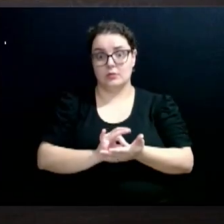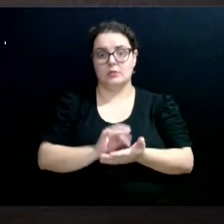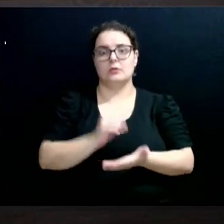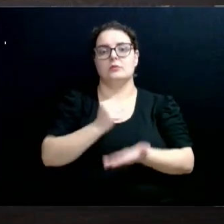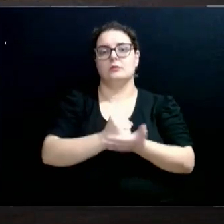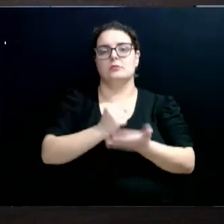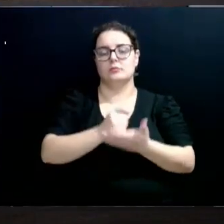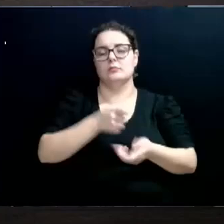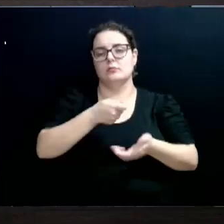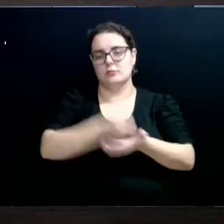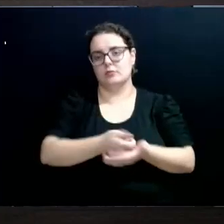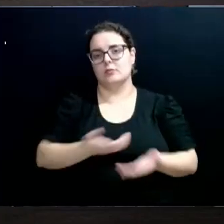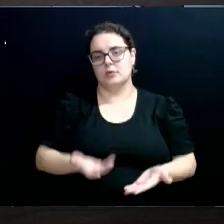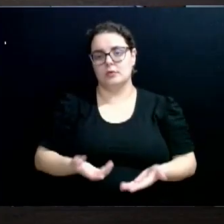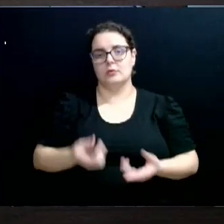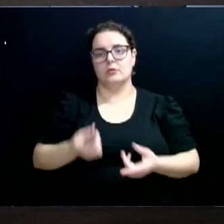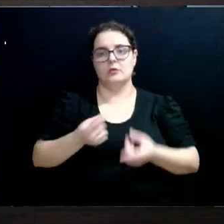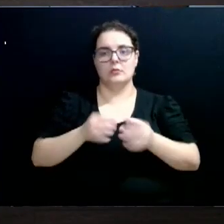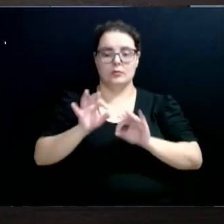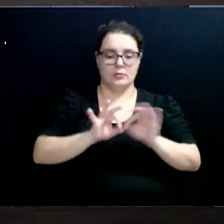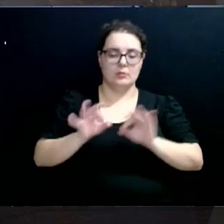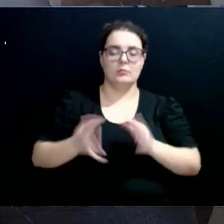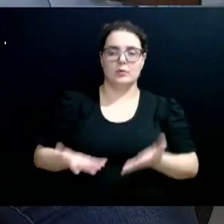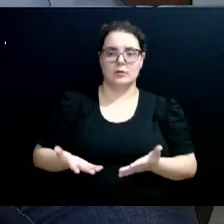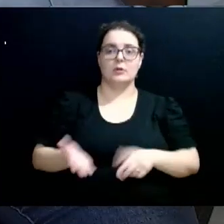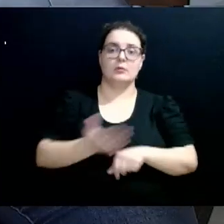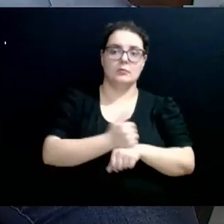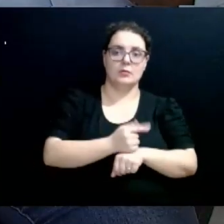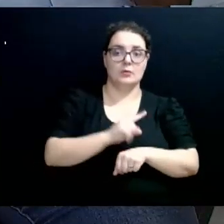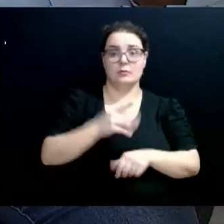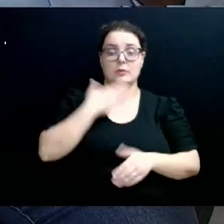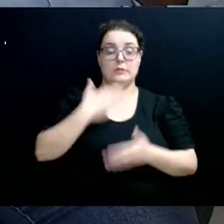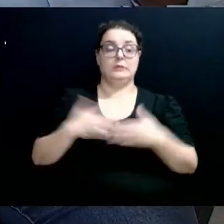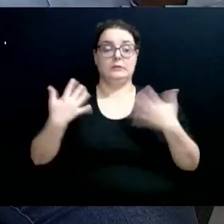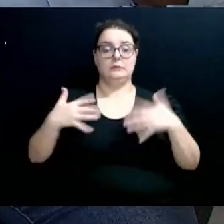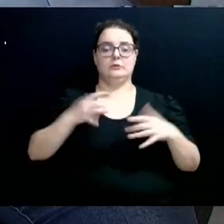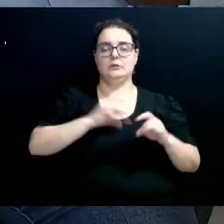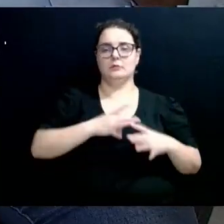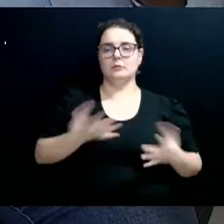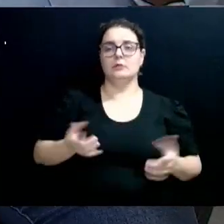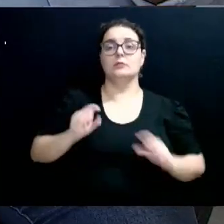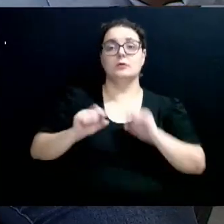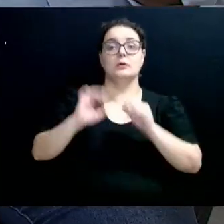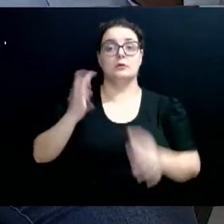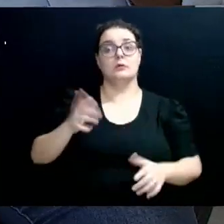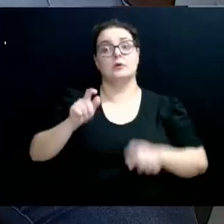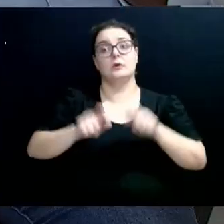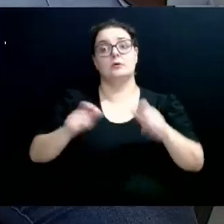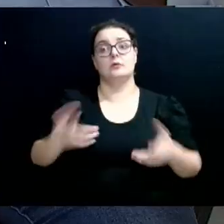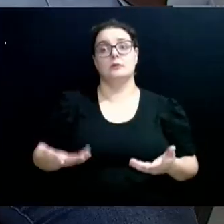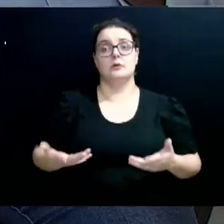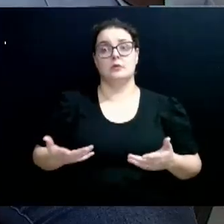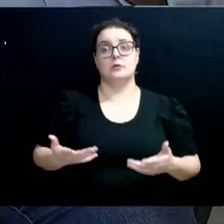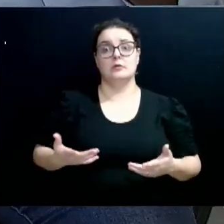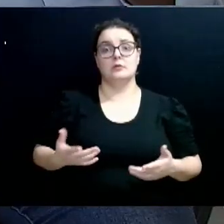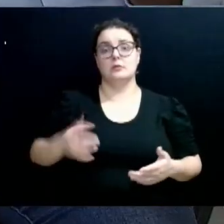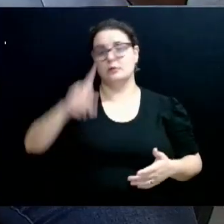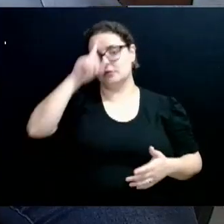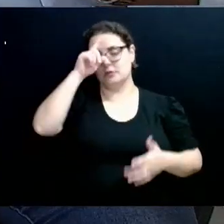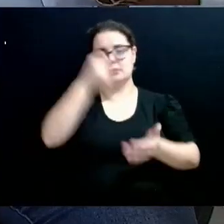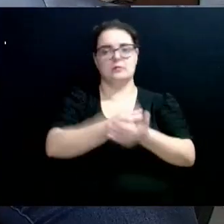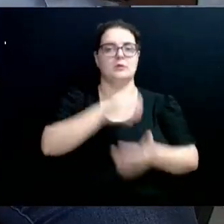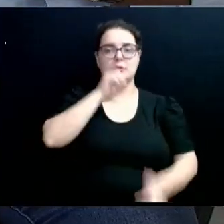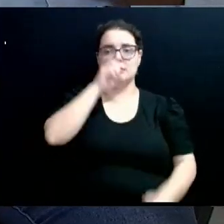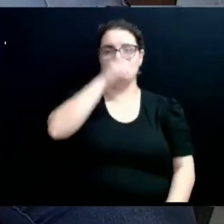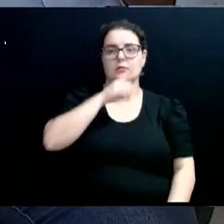efetivamente você fecha o contrato. Fazendo isso de maneira antecipada, você não vai pelo susto. O que acontece? Muitas vezes as pessoas decidem isso no